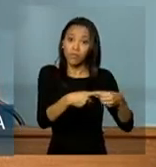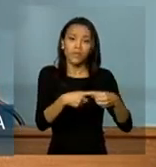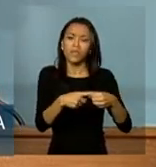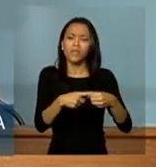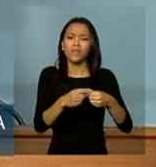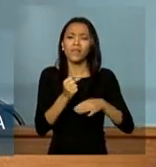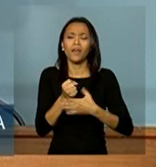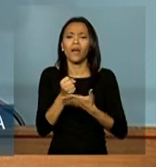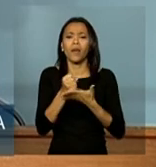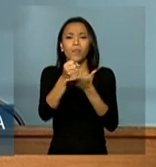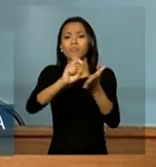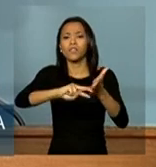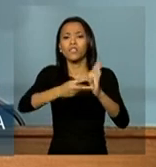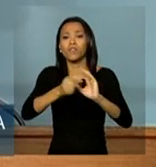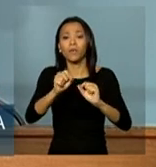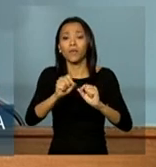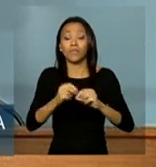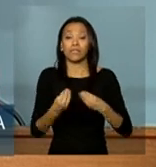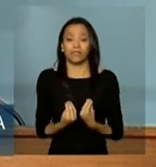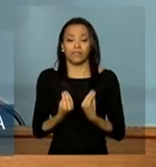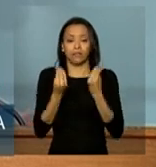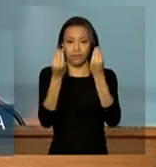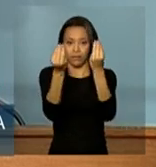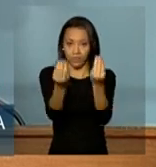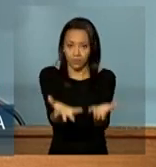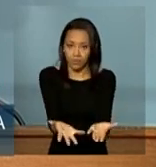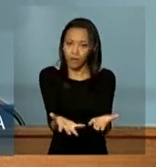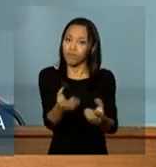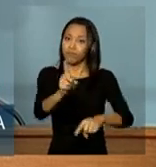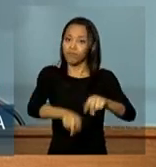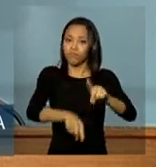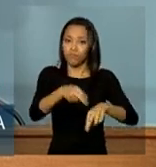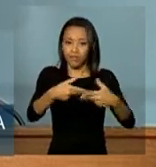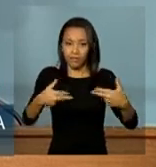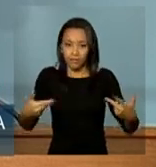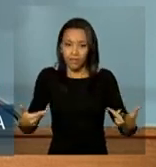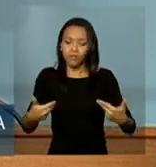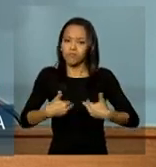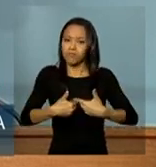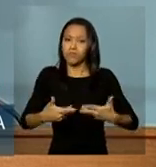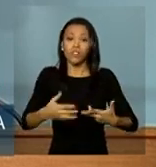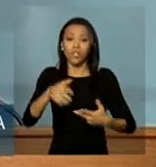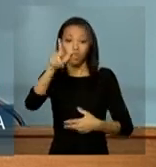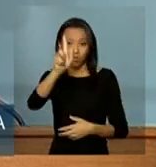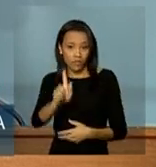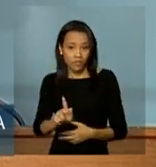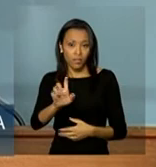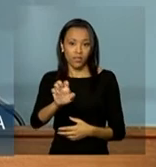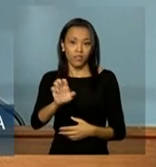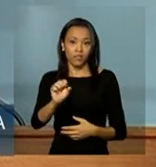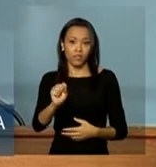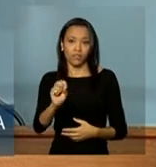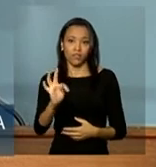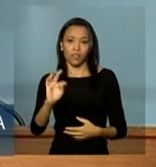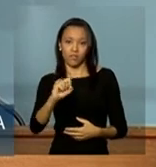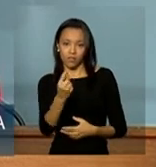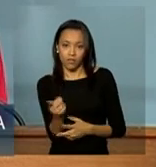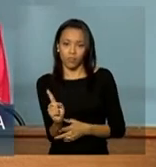significa fornecer instrumentos de gestão. Nós, o ano